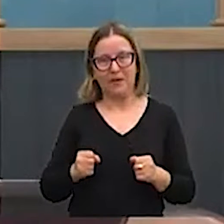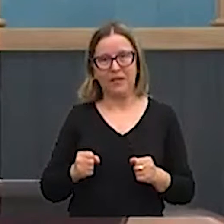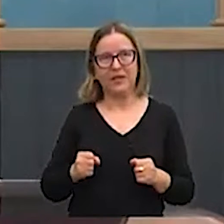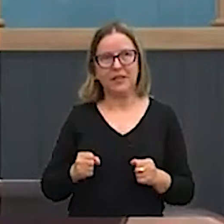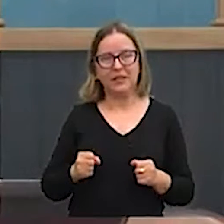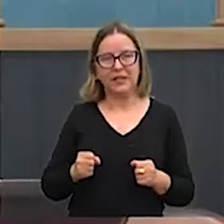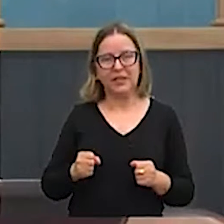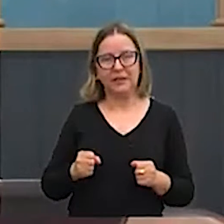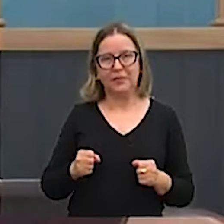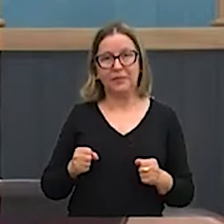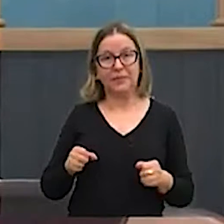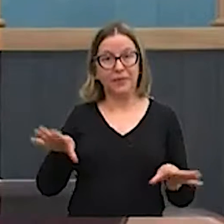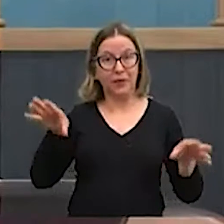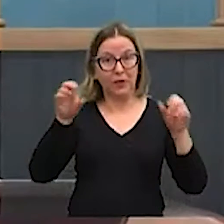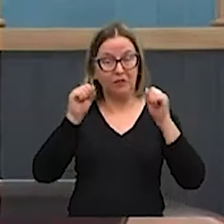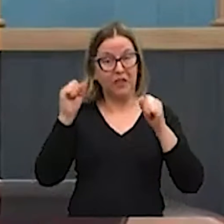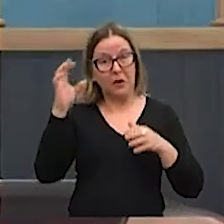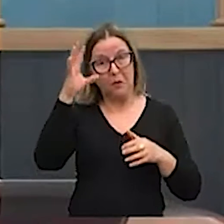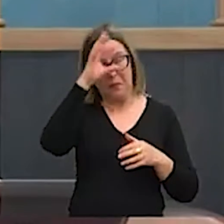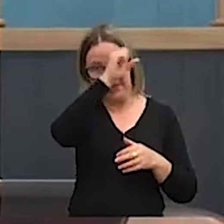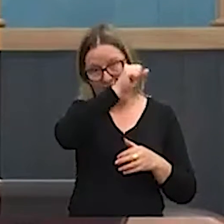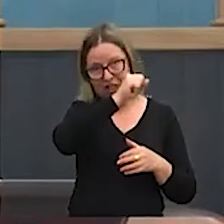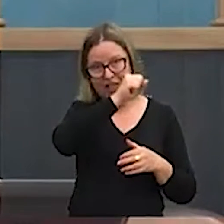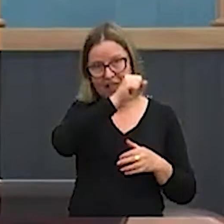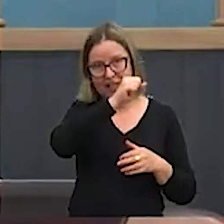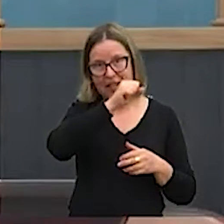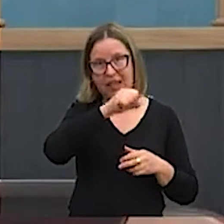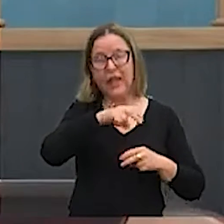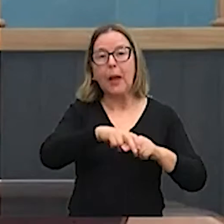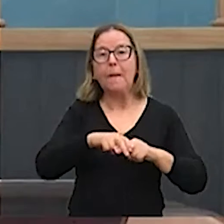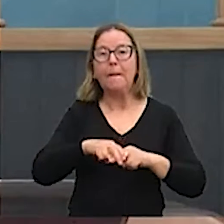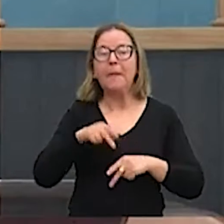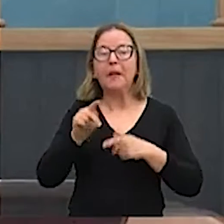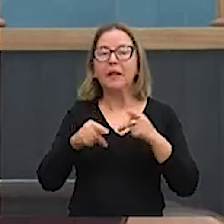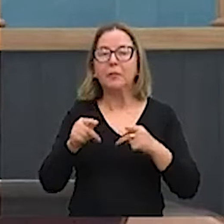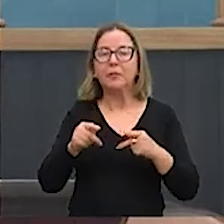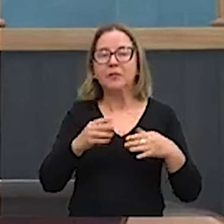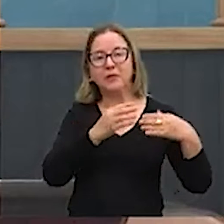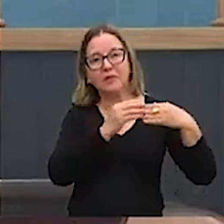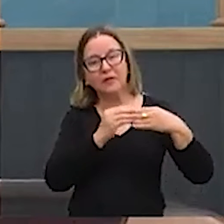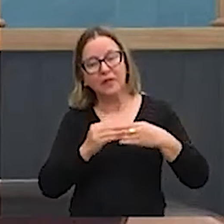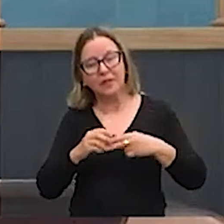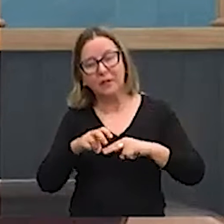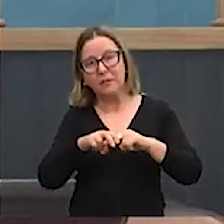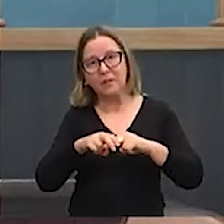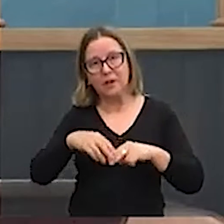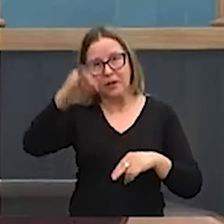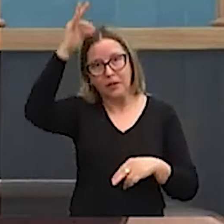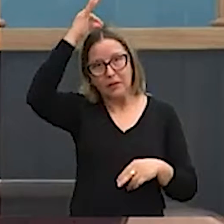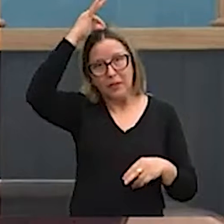e compreendida por aqueles que são guiados pelo Espírito Santo.